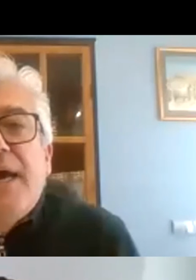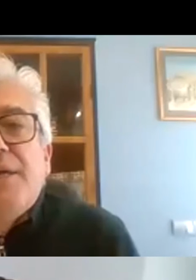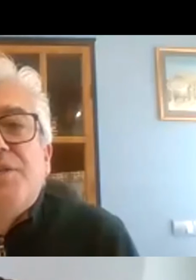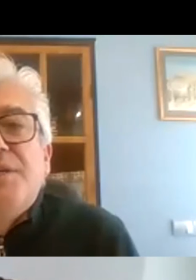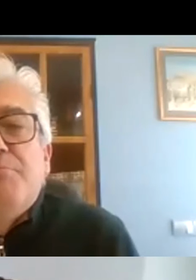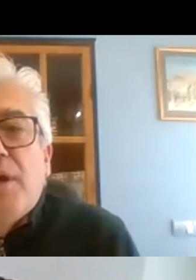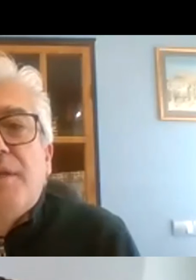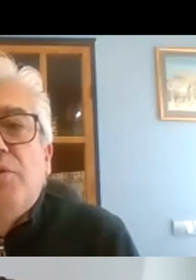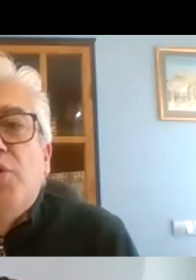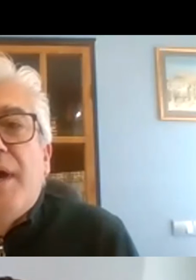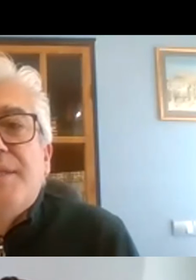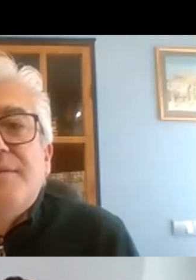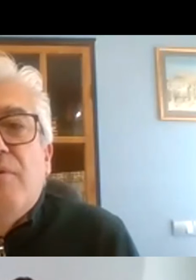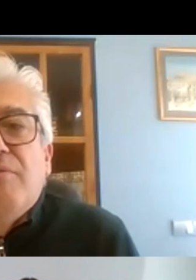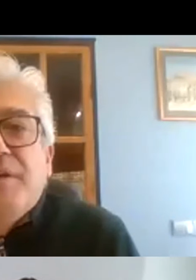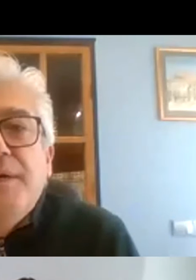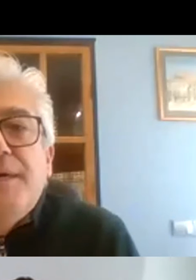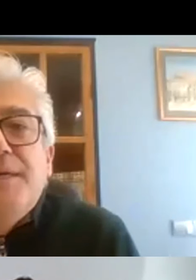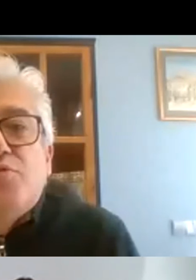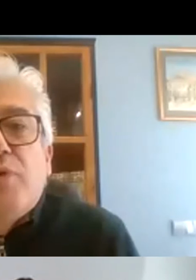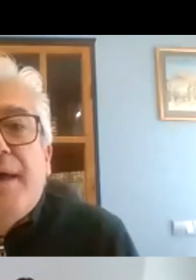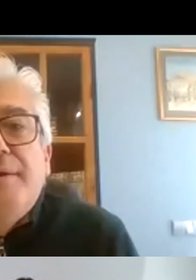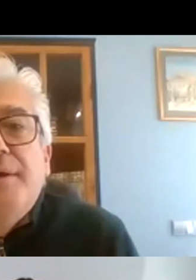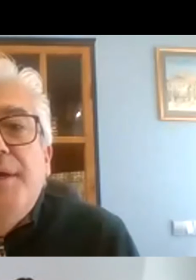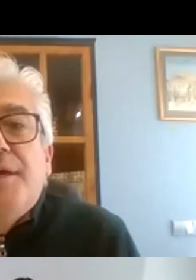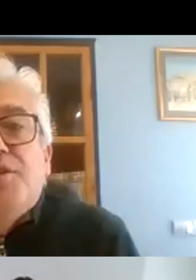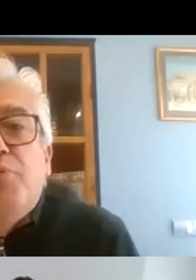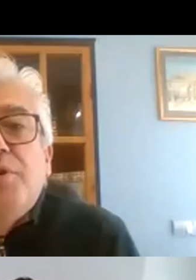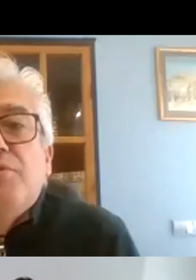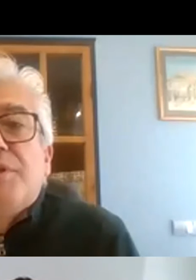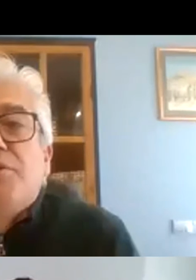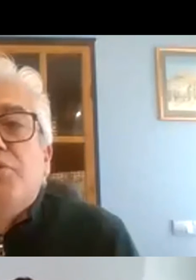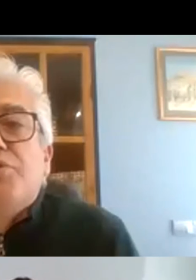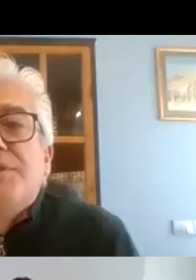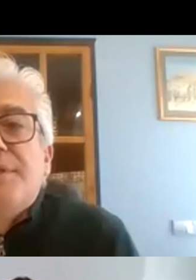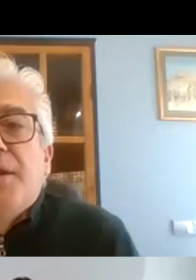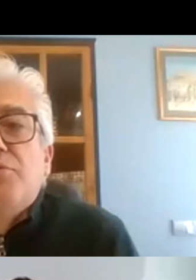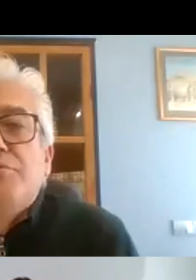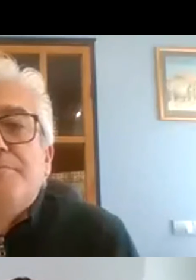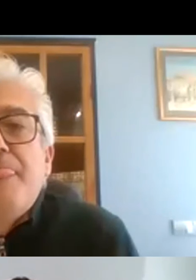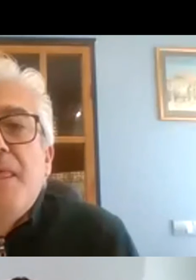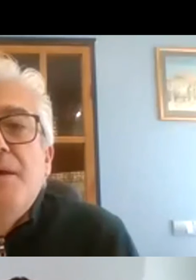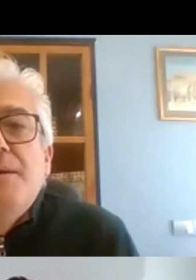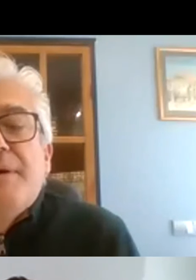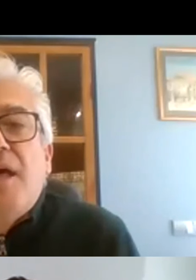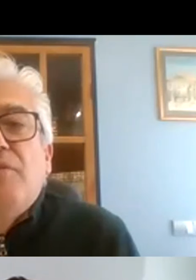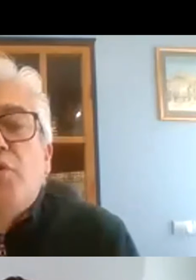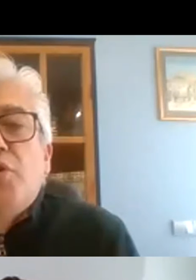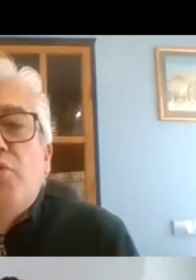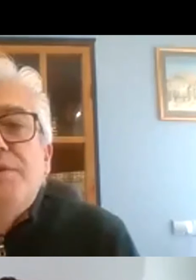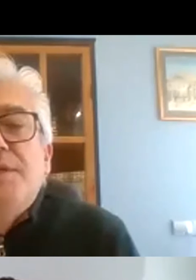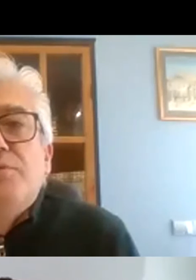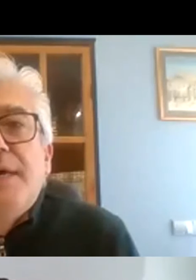doenças raras que importa continuarem a desenvolver e assegurar e que disponham de recursos necessários. Para tal